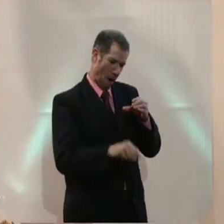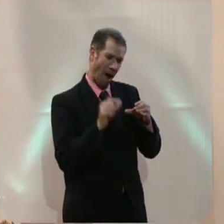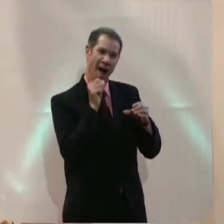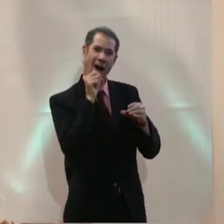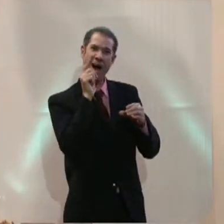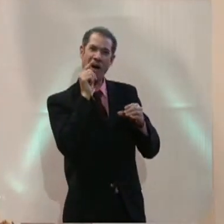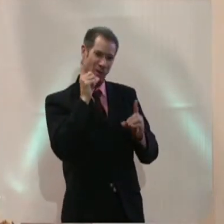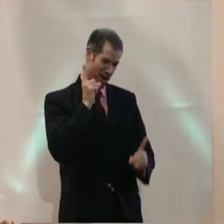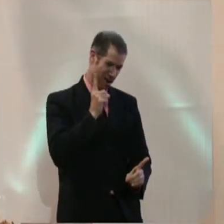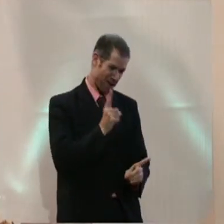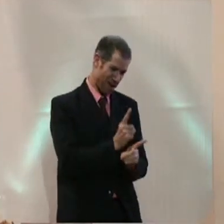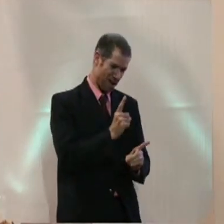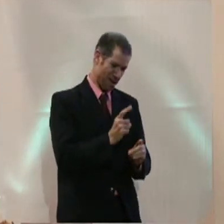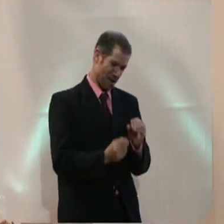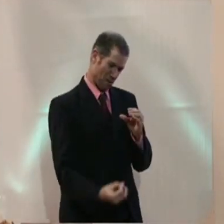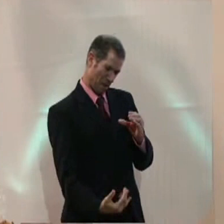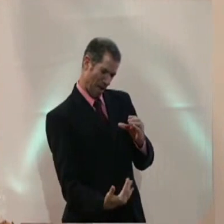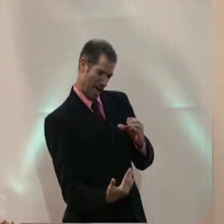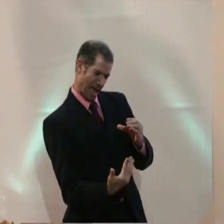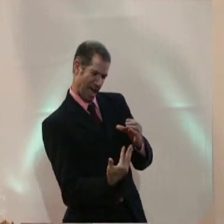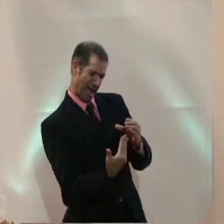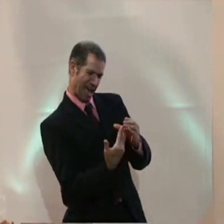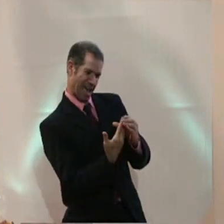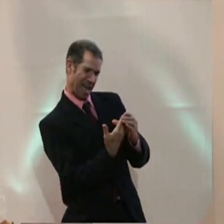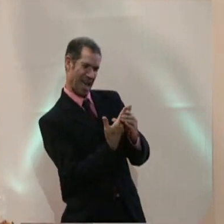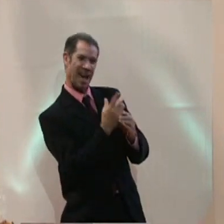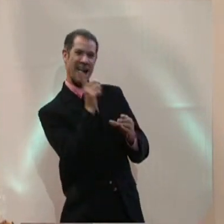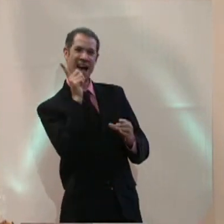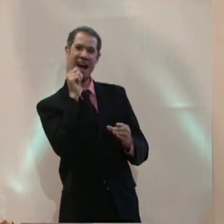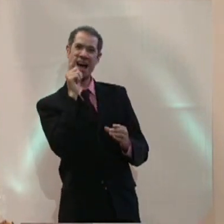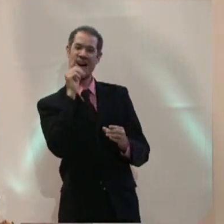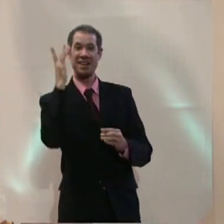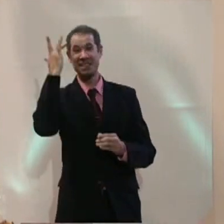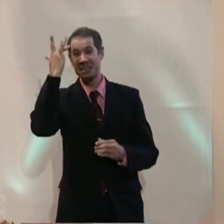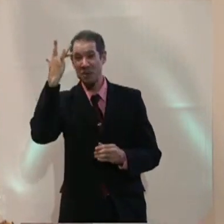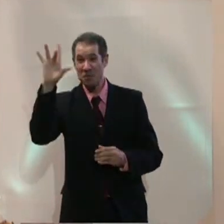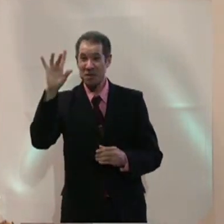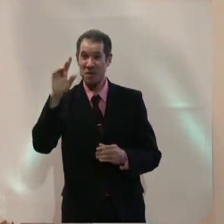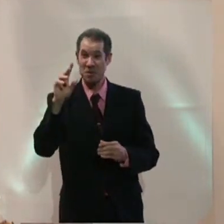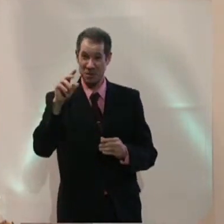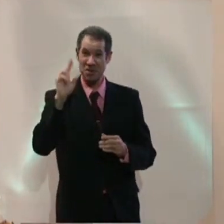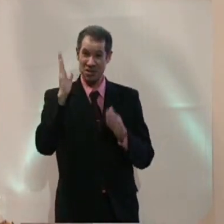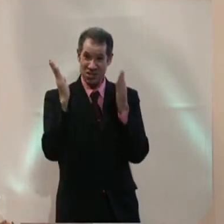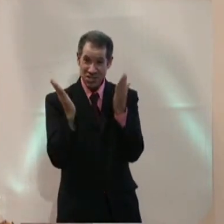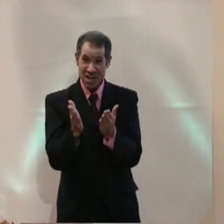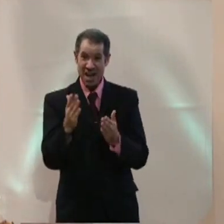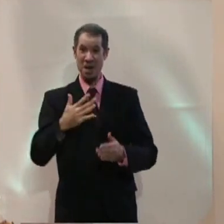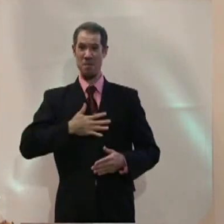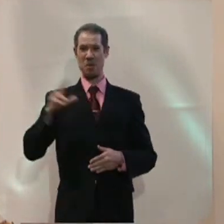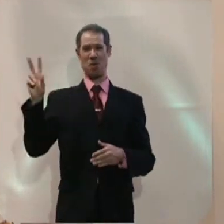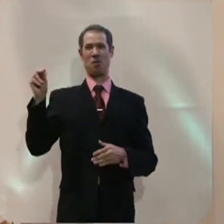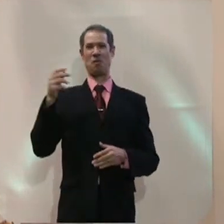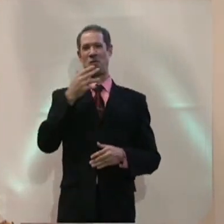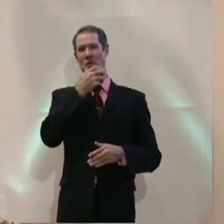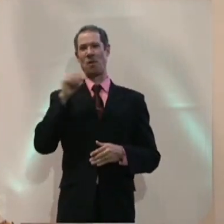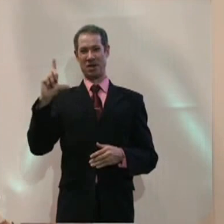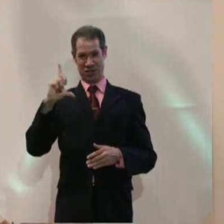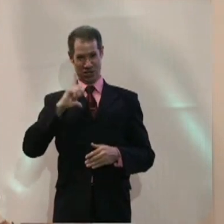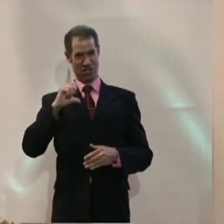a água começa a subir sobre a terra, eu não sei se você já viu isso no poço, né? Na casa do meu avô tinha um